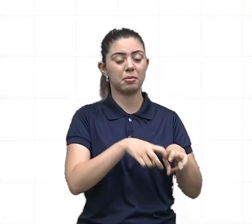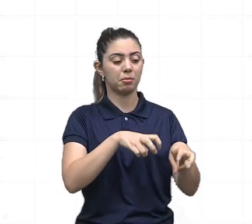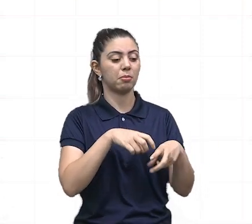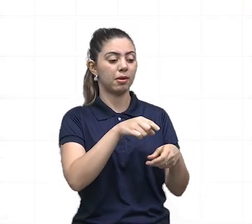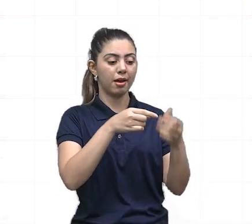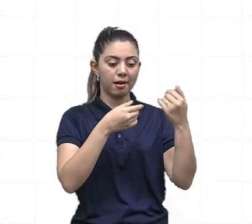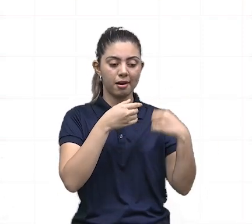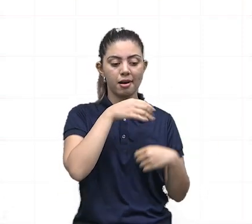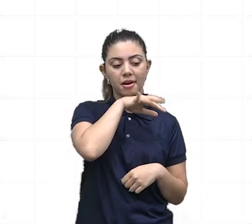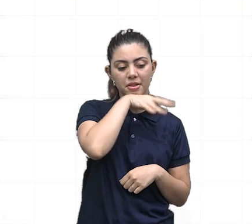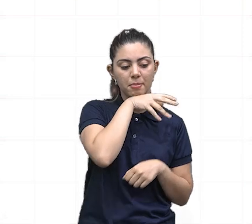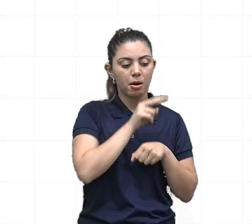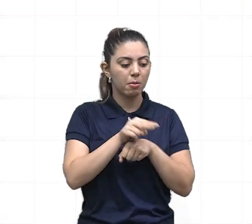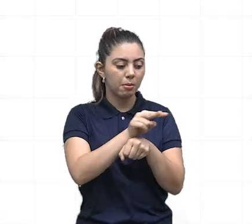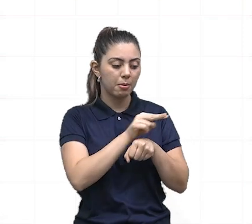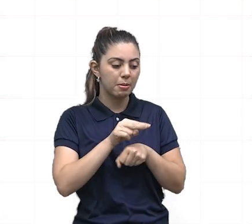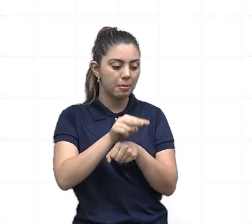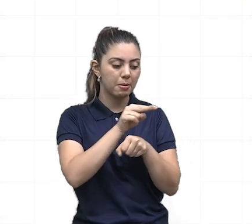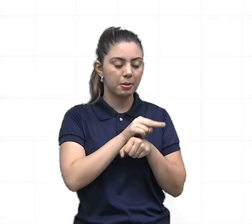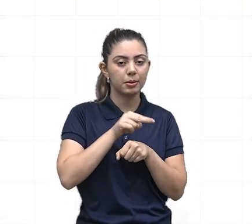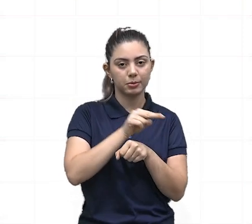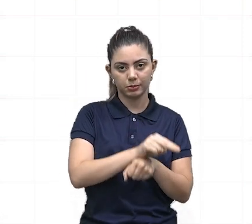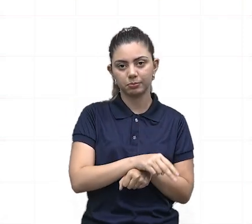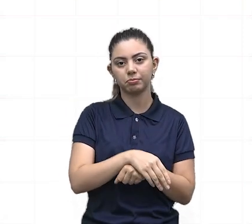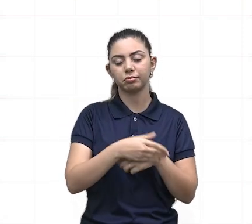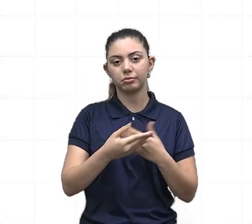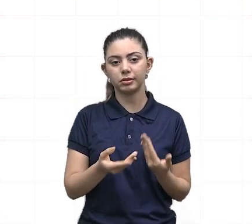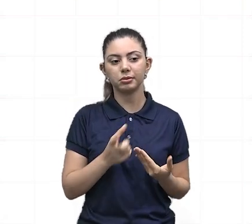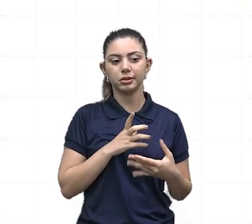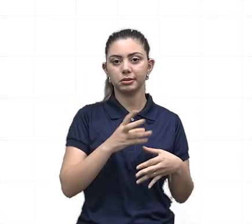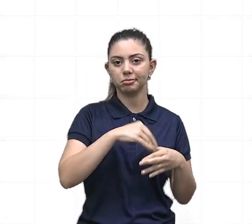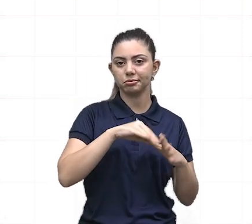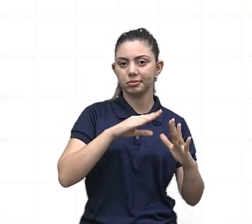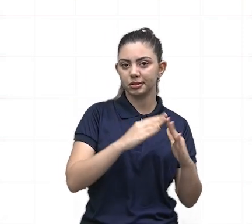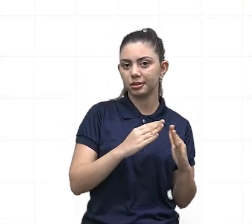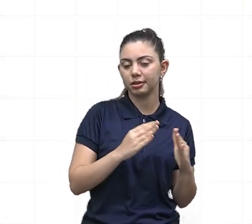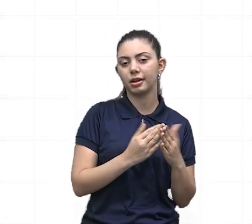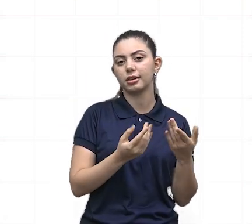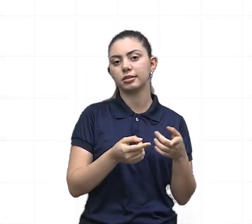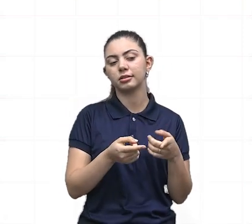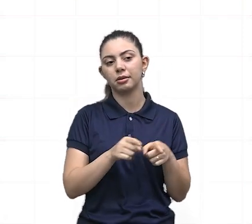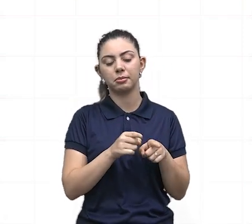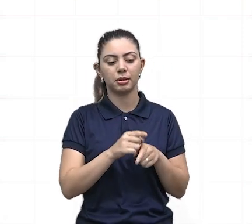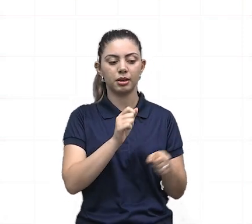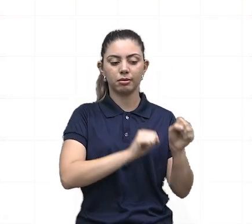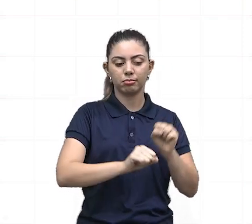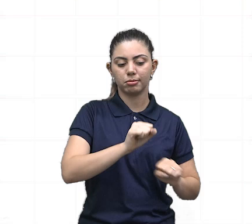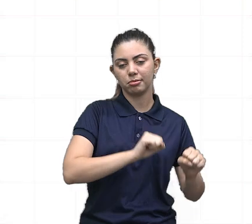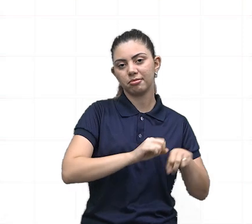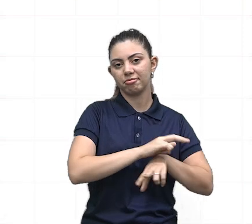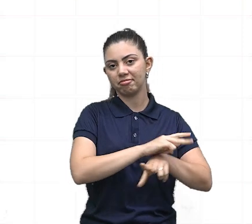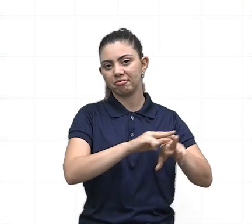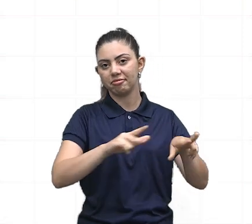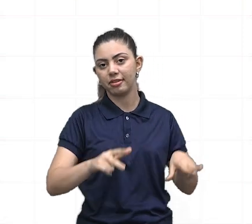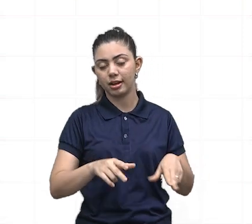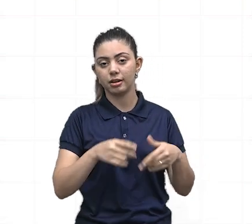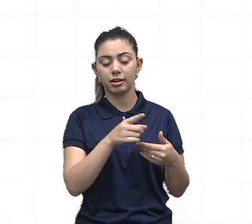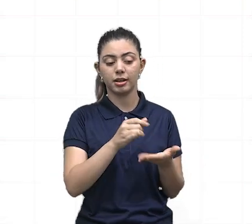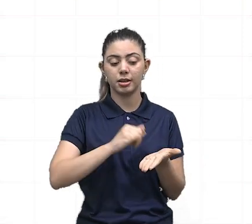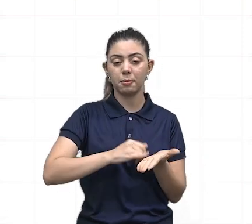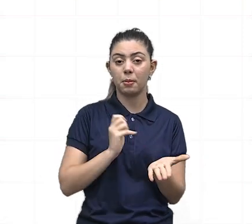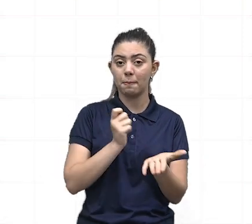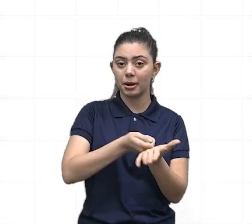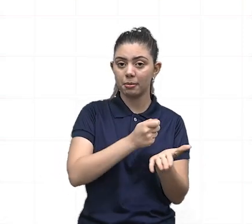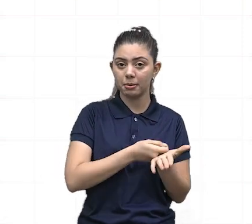pastoreio, com a criação de pequenos animais dentro das casas, com os serviços domésticos, pagavam impostos